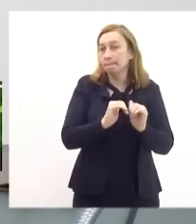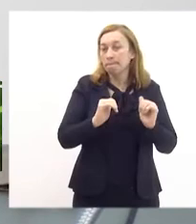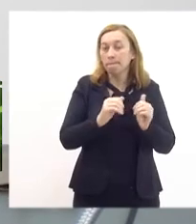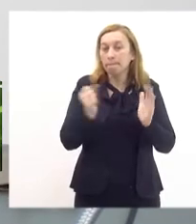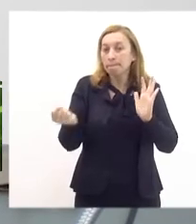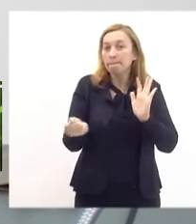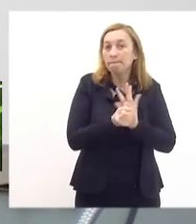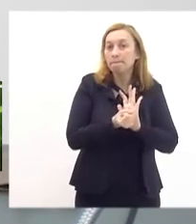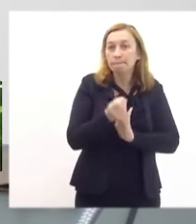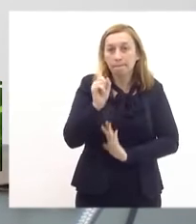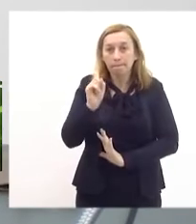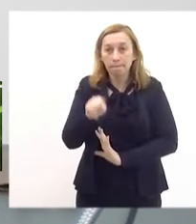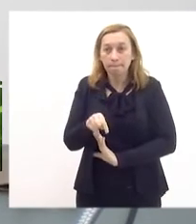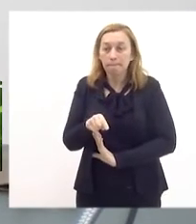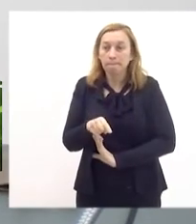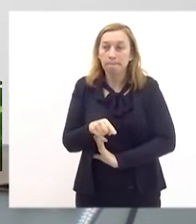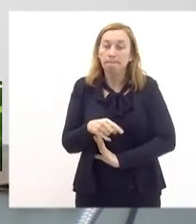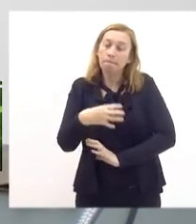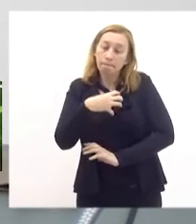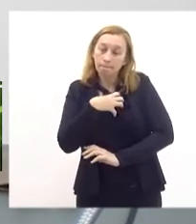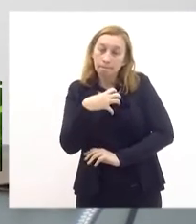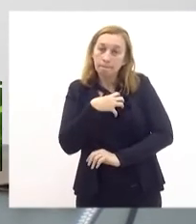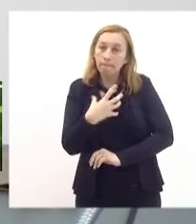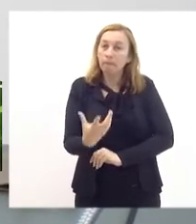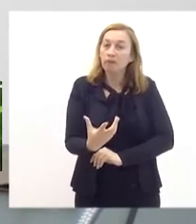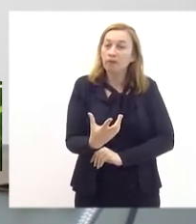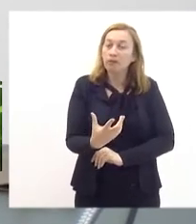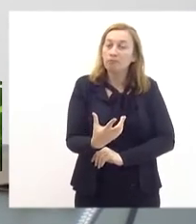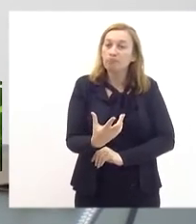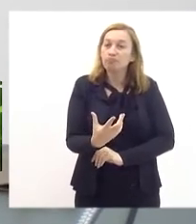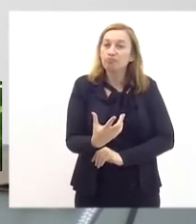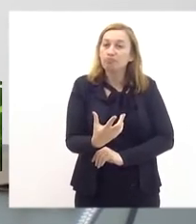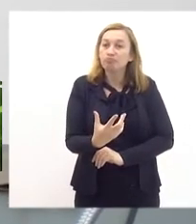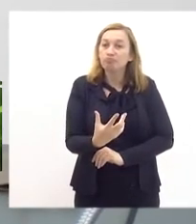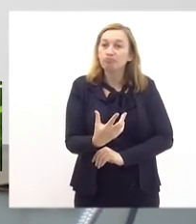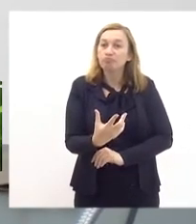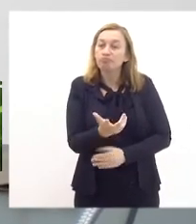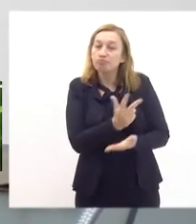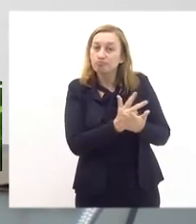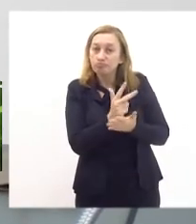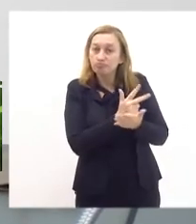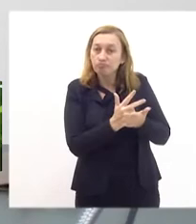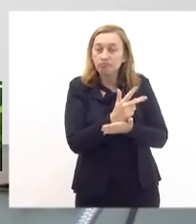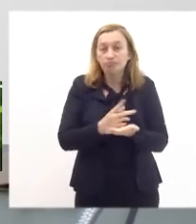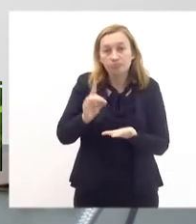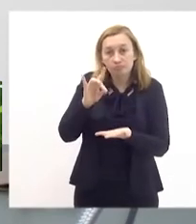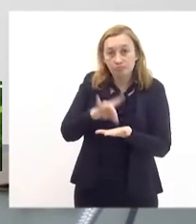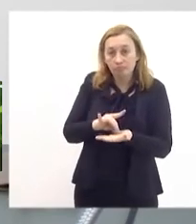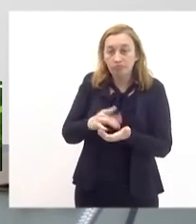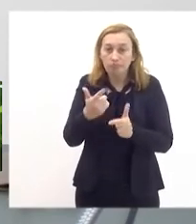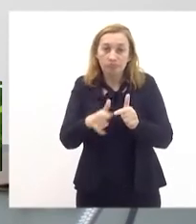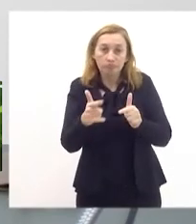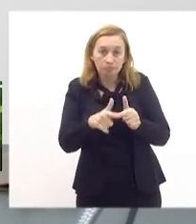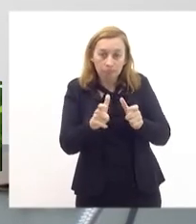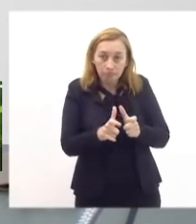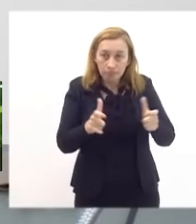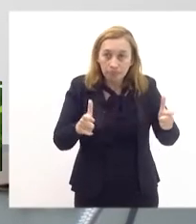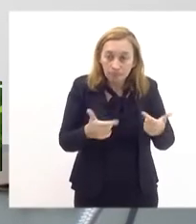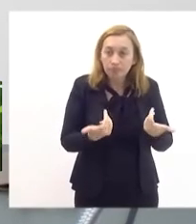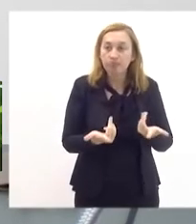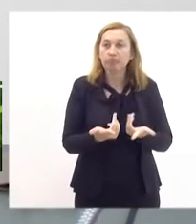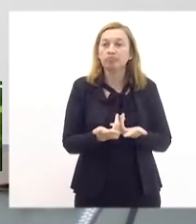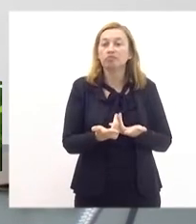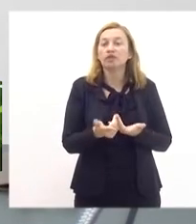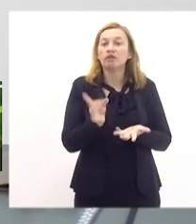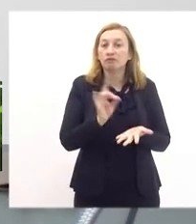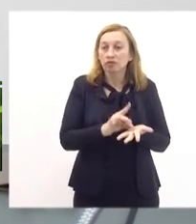né? Nesse sentido de que foi feito um desenho real desse grave problema. Então, na verdade, eu quero